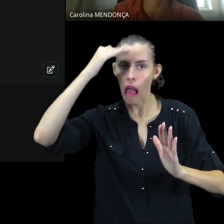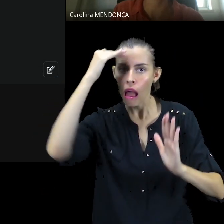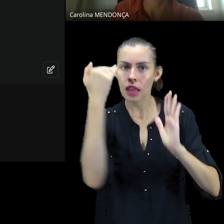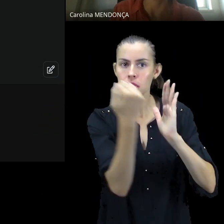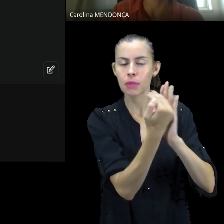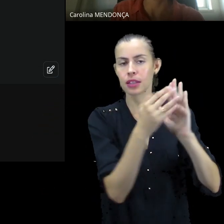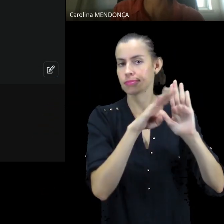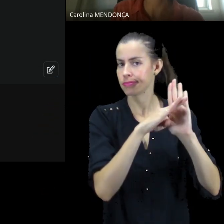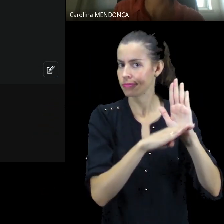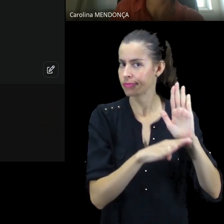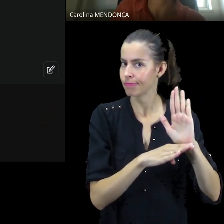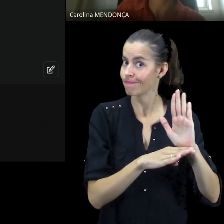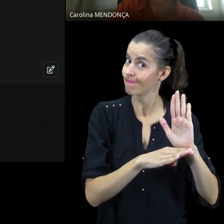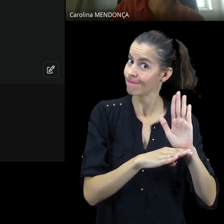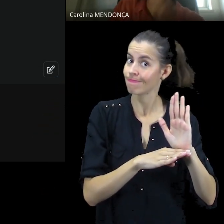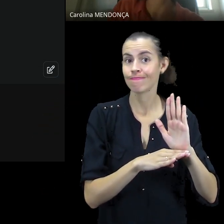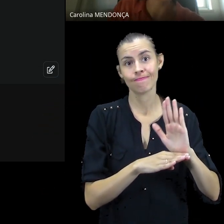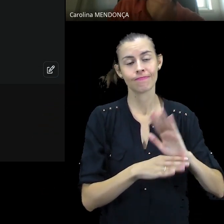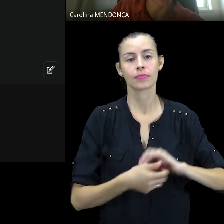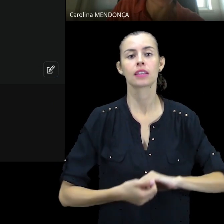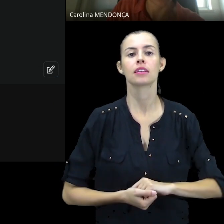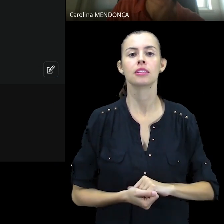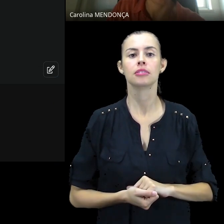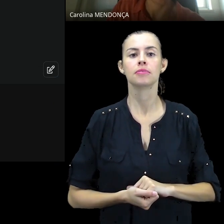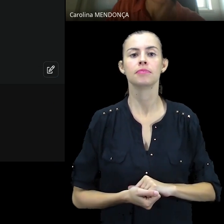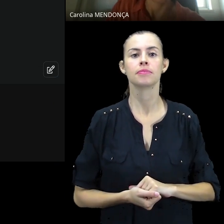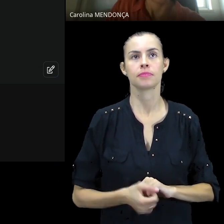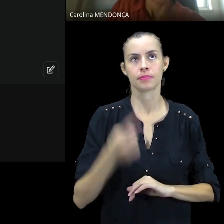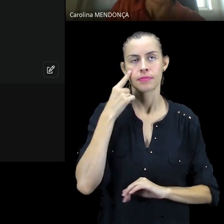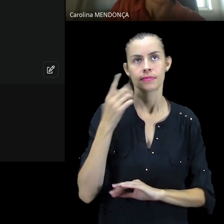garantir, né, esses valores presentes nos nossos egressos.